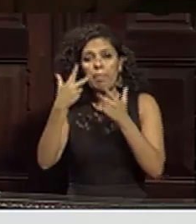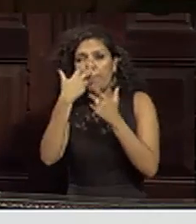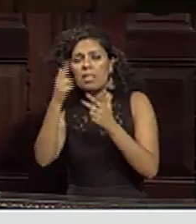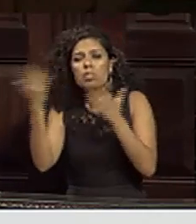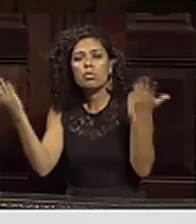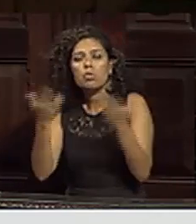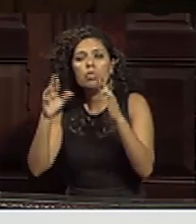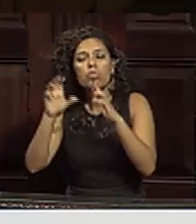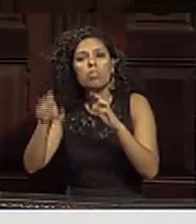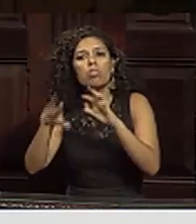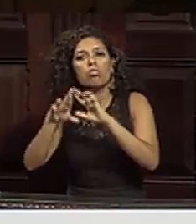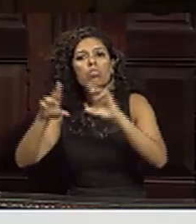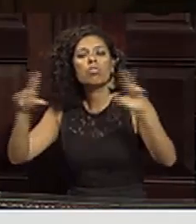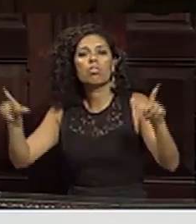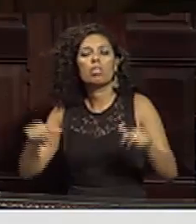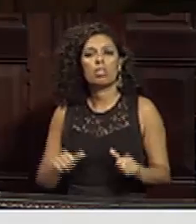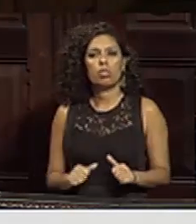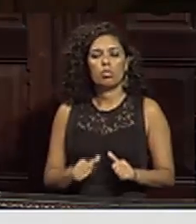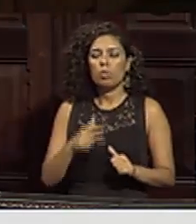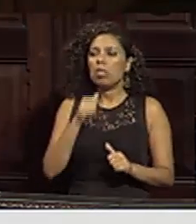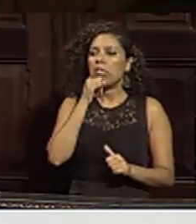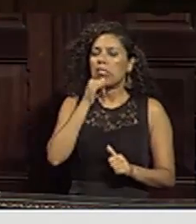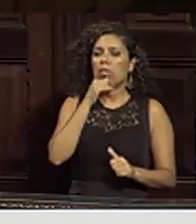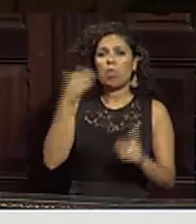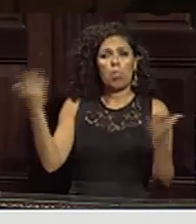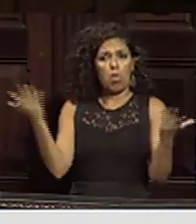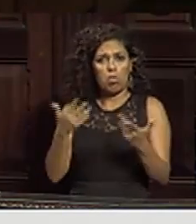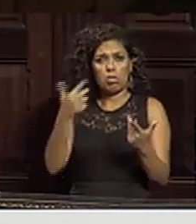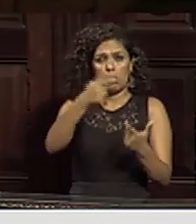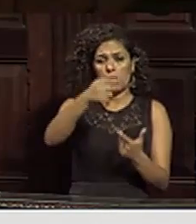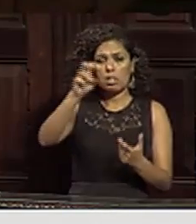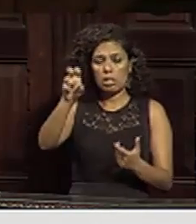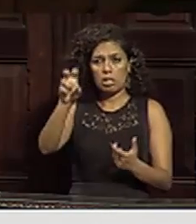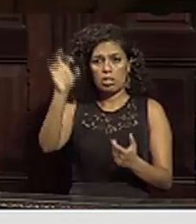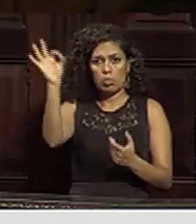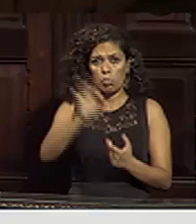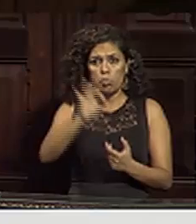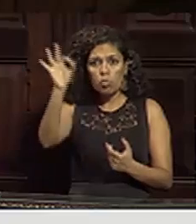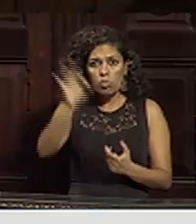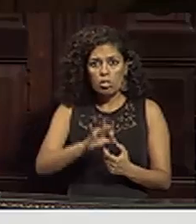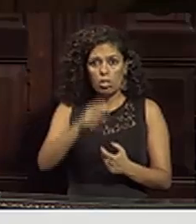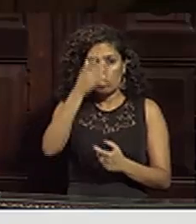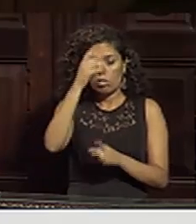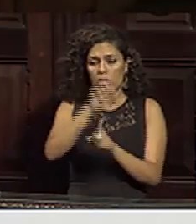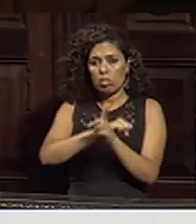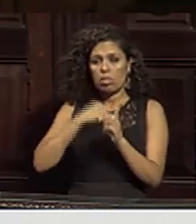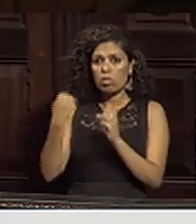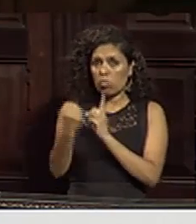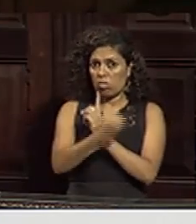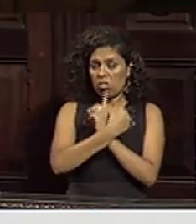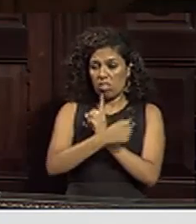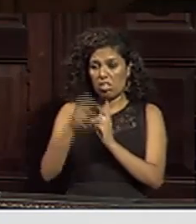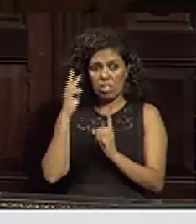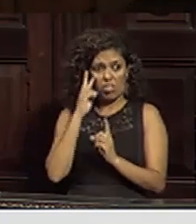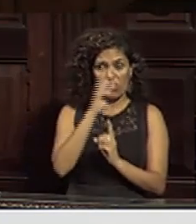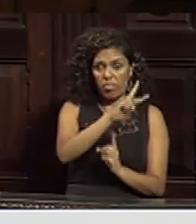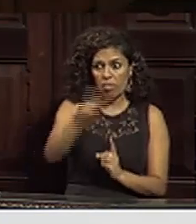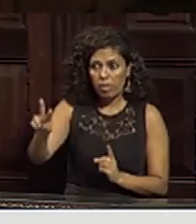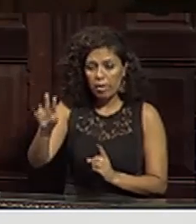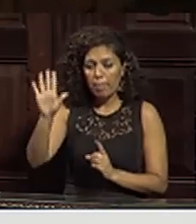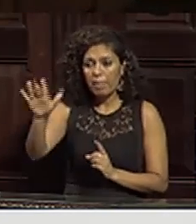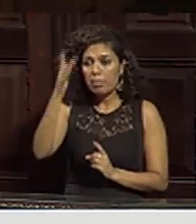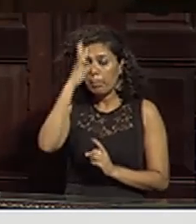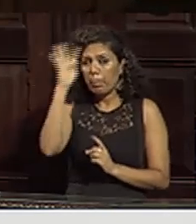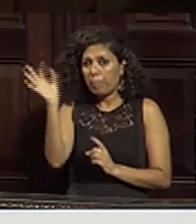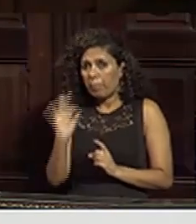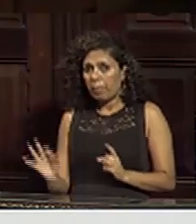que 75% da população sequer consegue entender. Concedo a